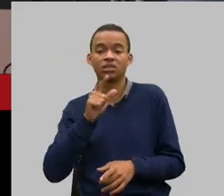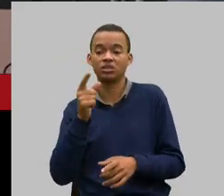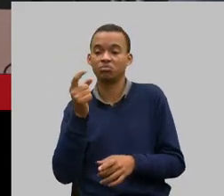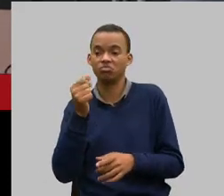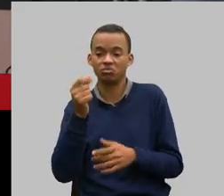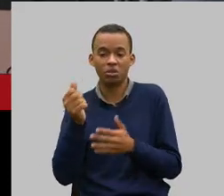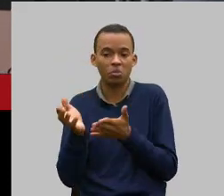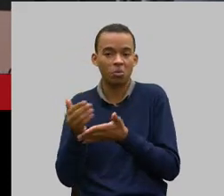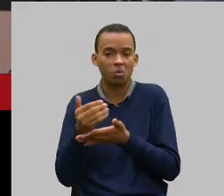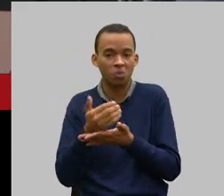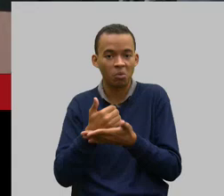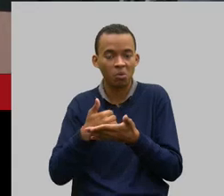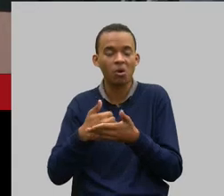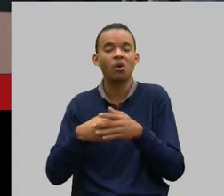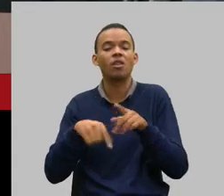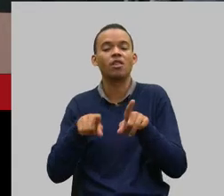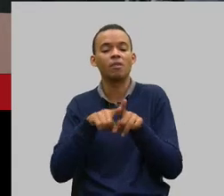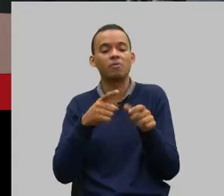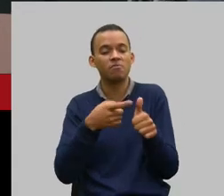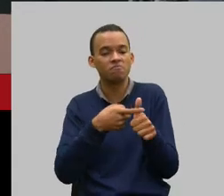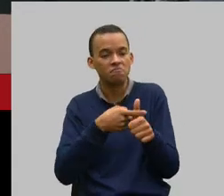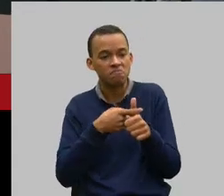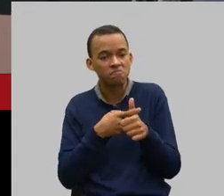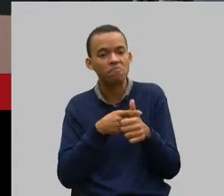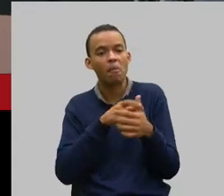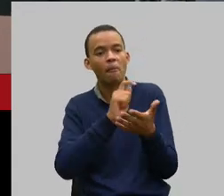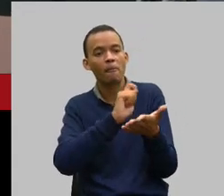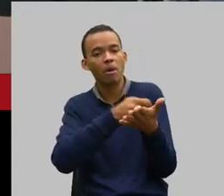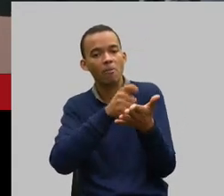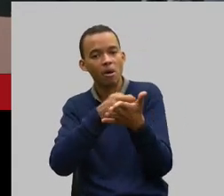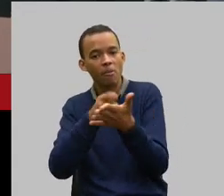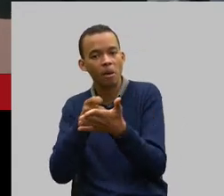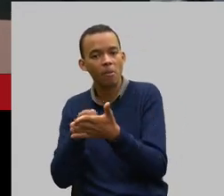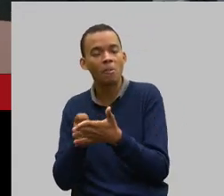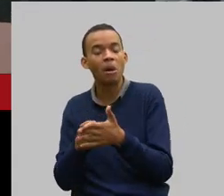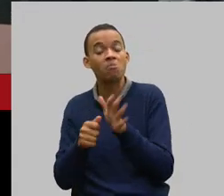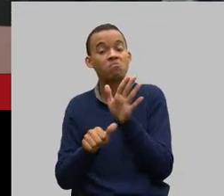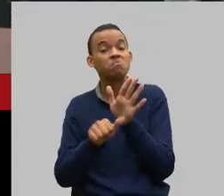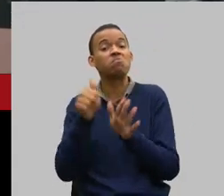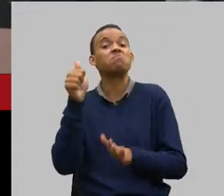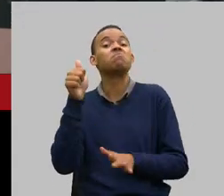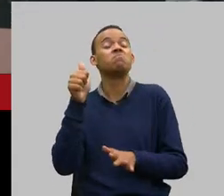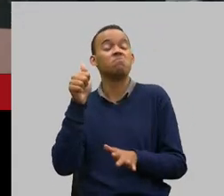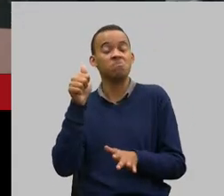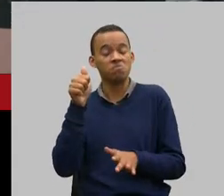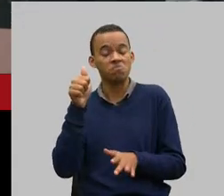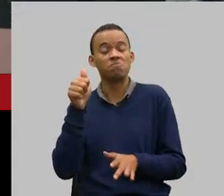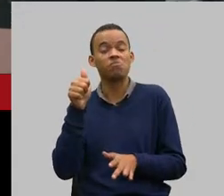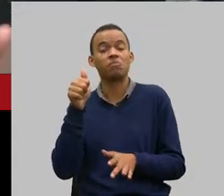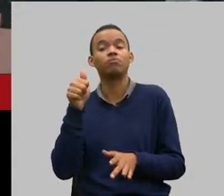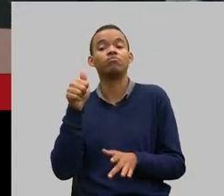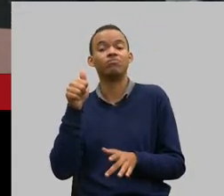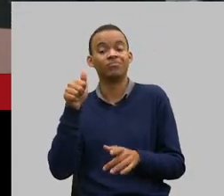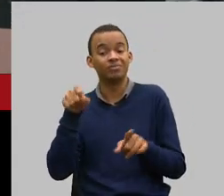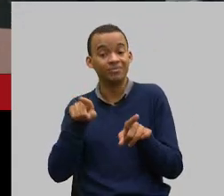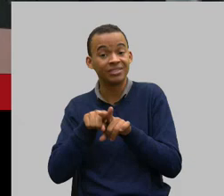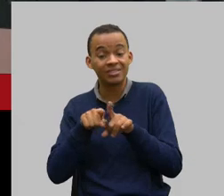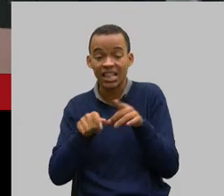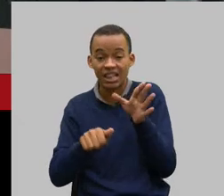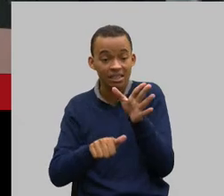dinheiro que vai pra educação pra saúde paraa Segurança Pública Mas também de investimentos você tem uma